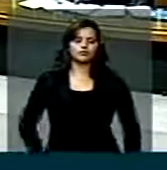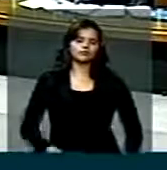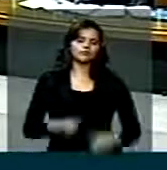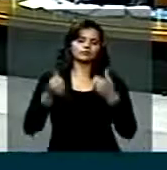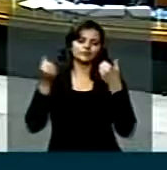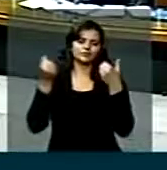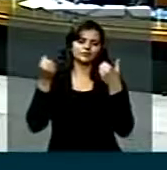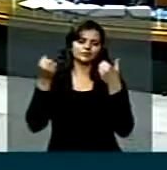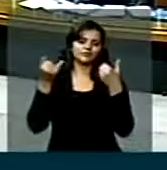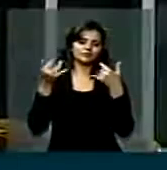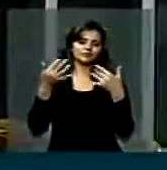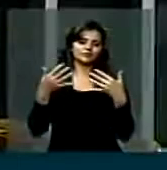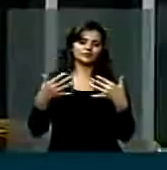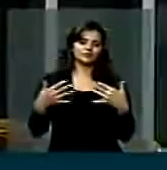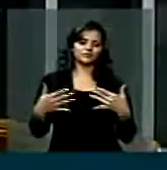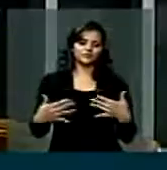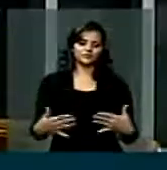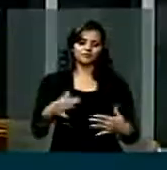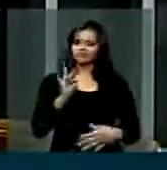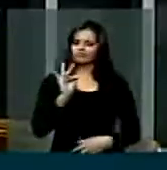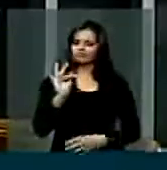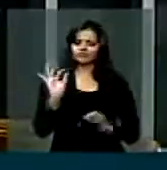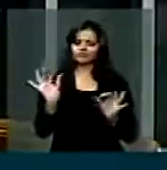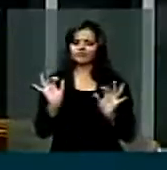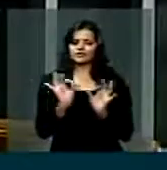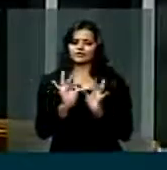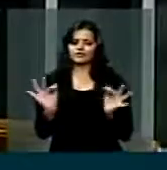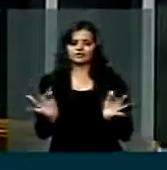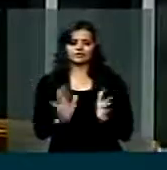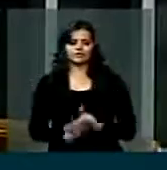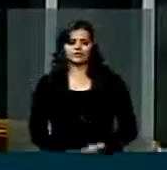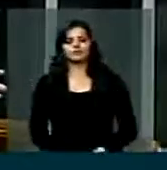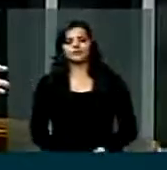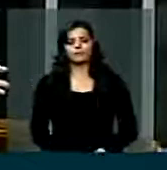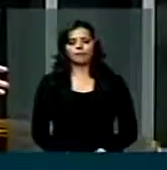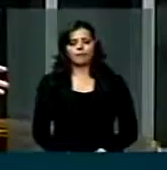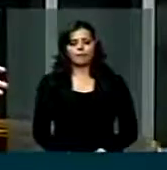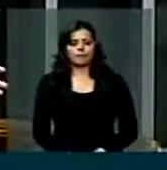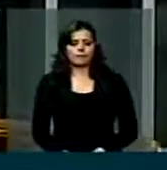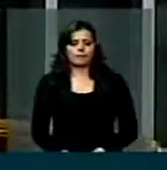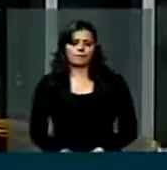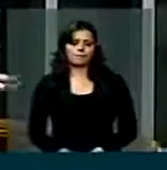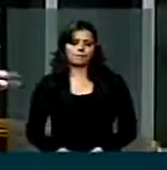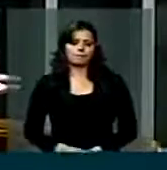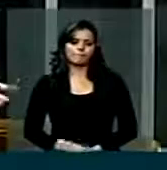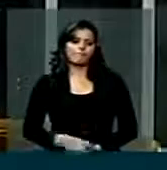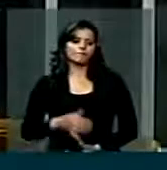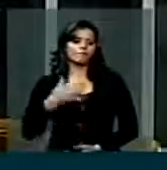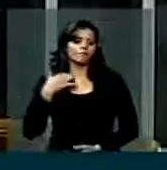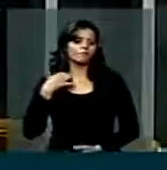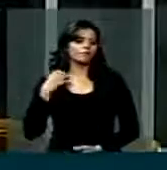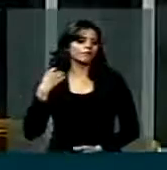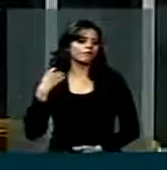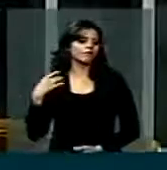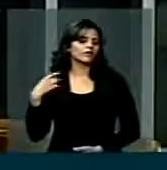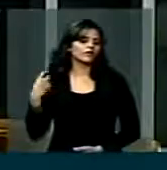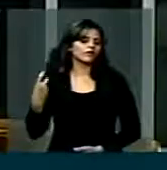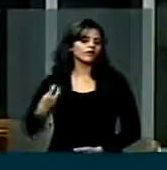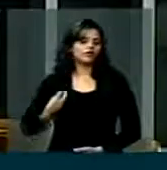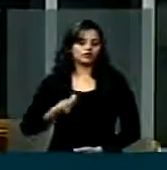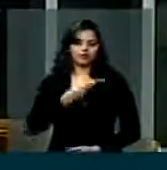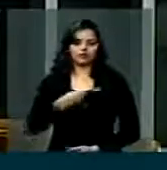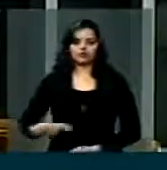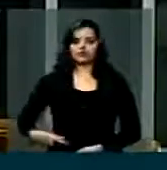relatório, presidente Amauri, sobre o período que eu permaneci à frente da Comissão do